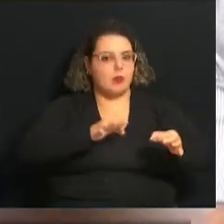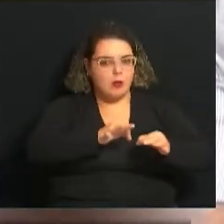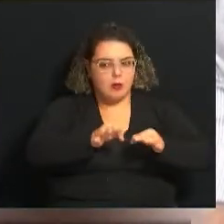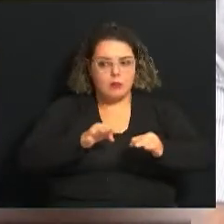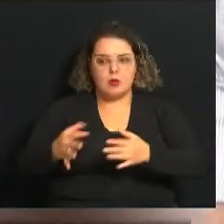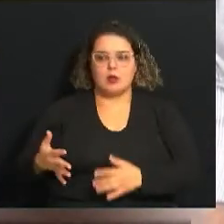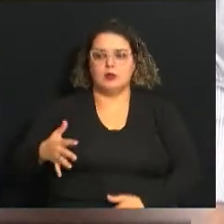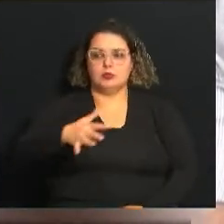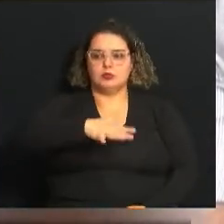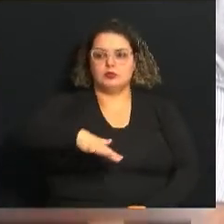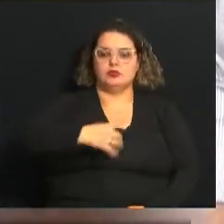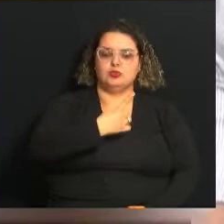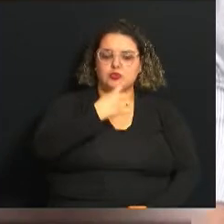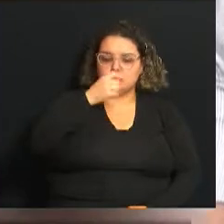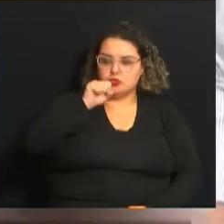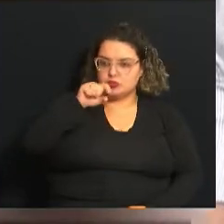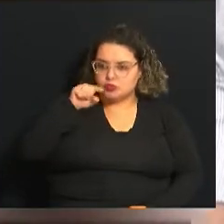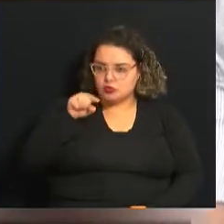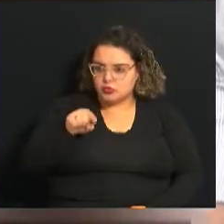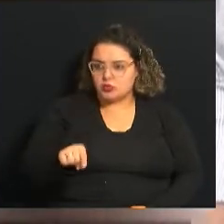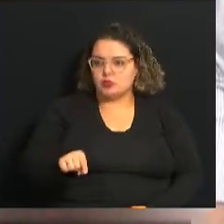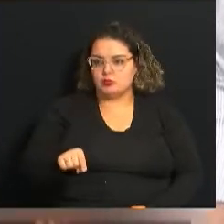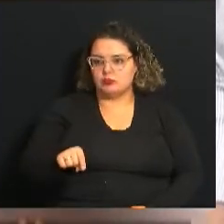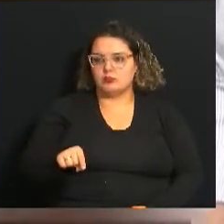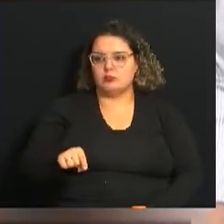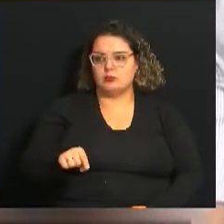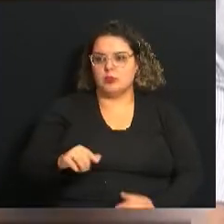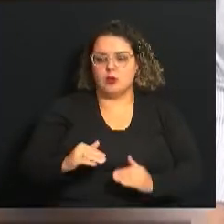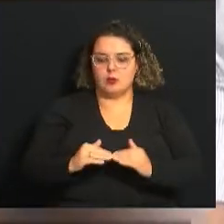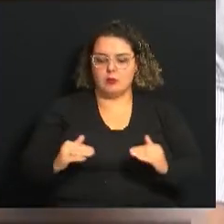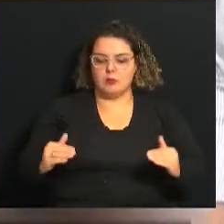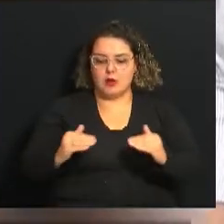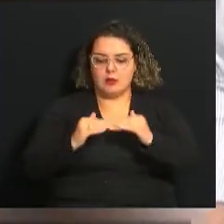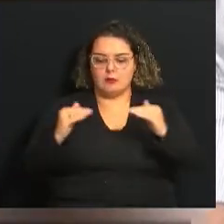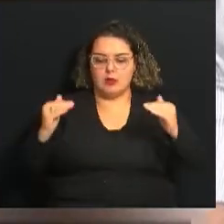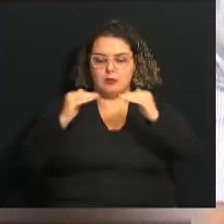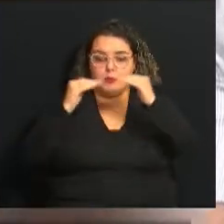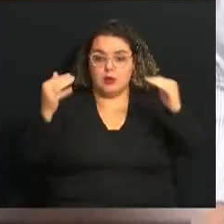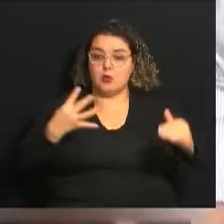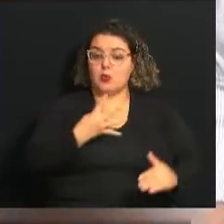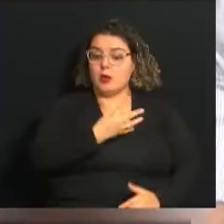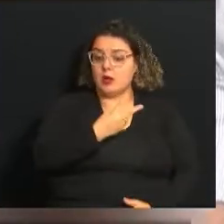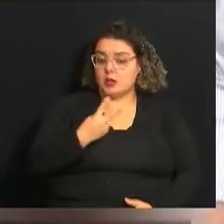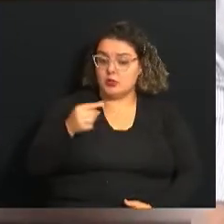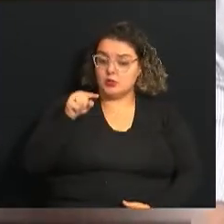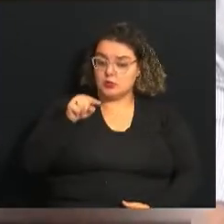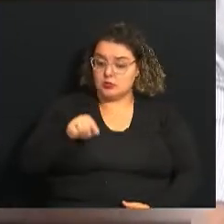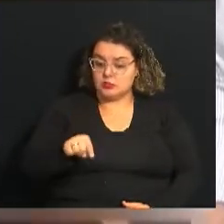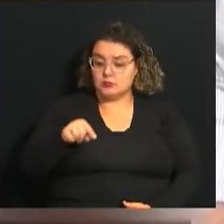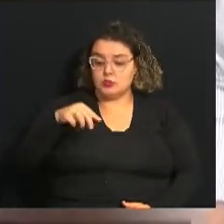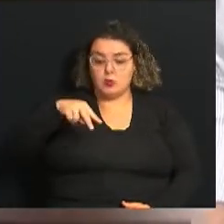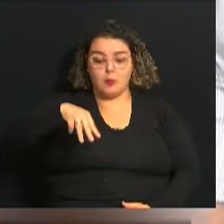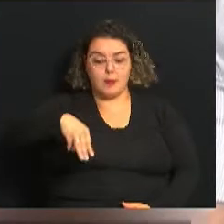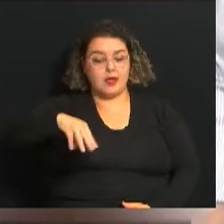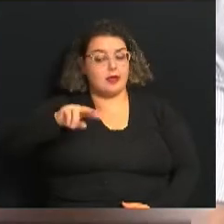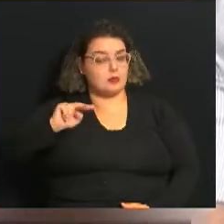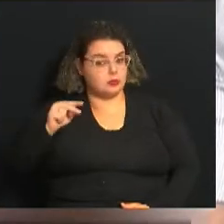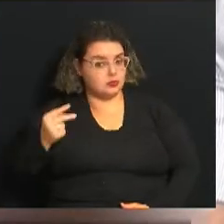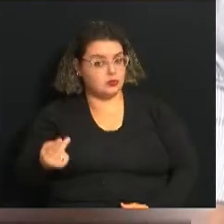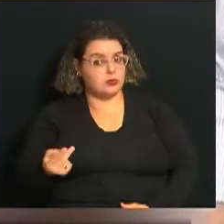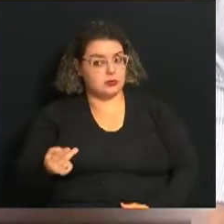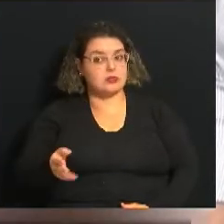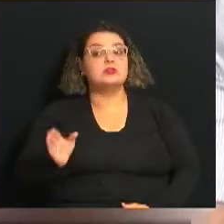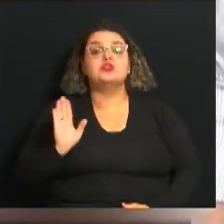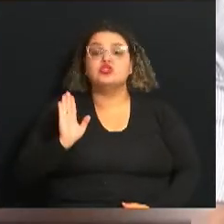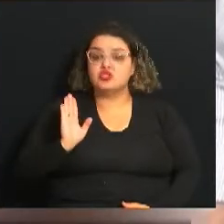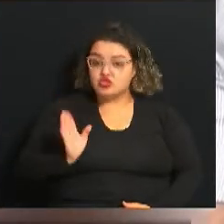de 18 mil, com pavimentos 42 mil metros quadrados, e que já